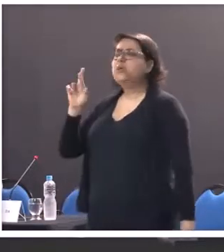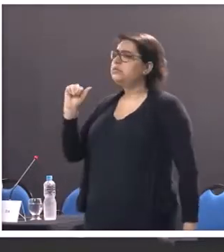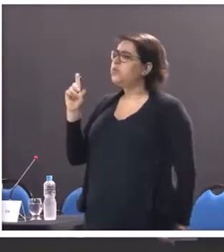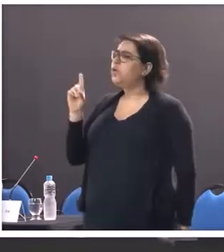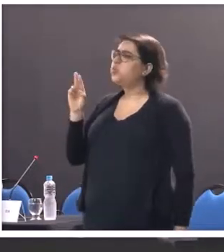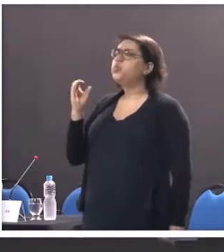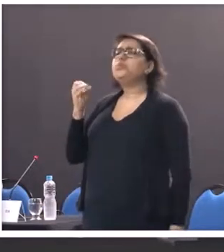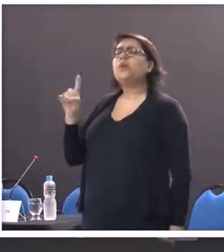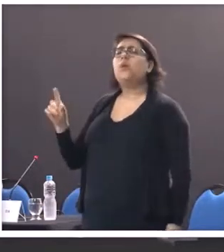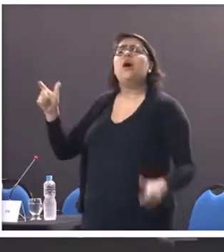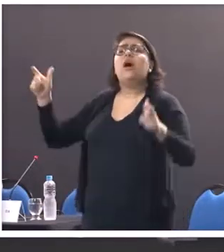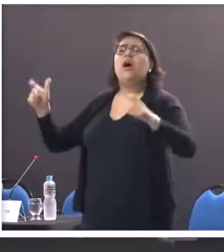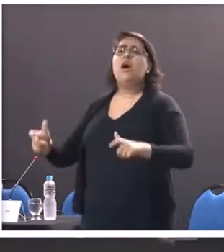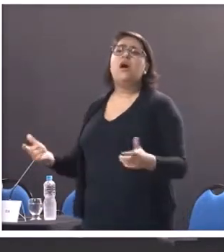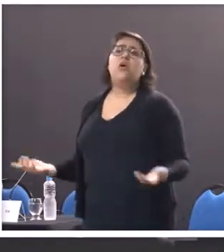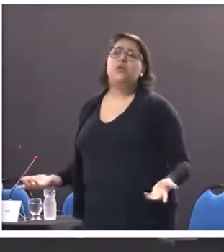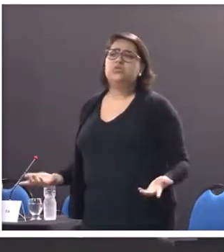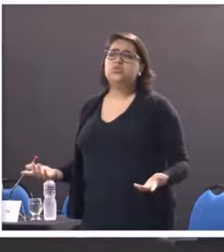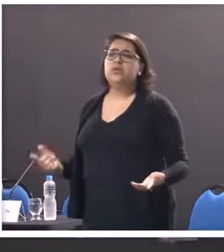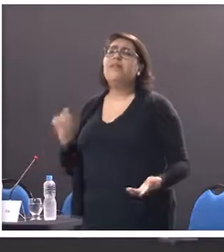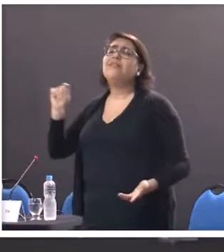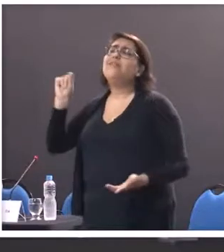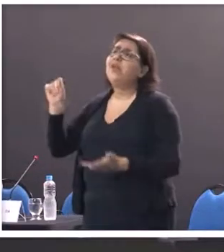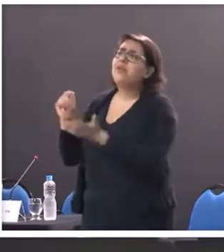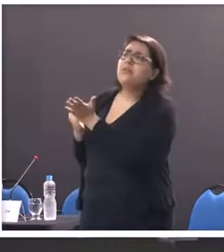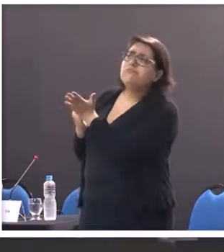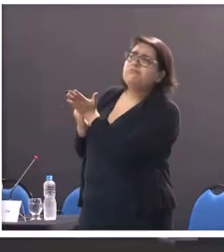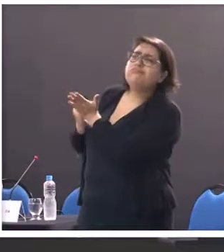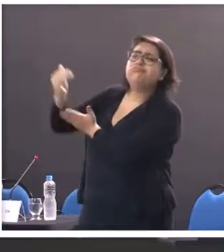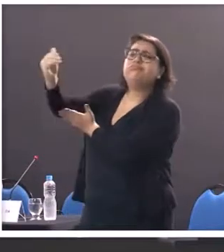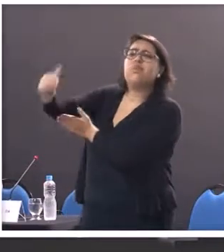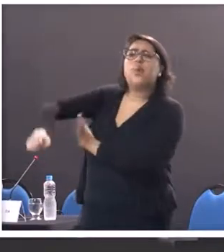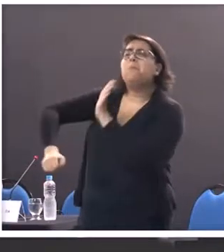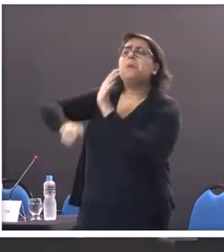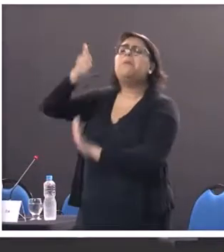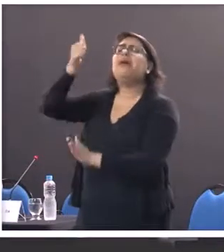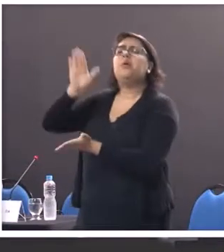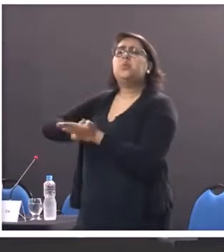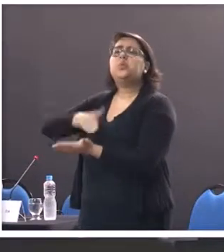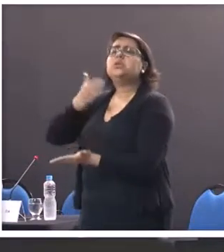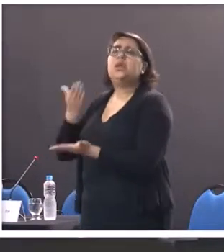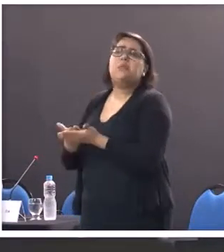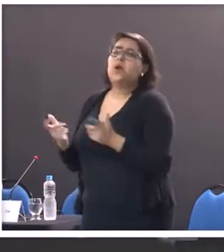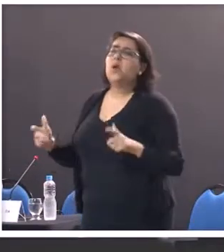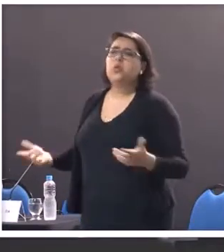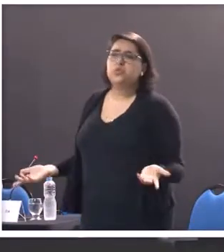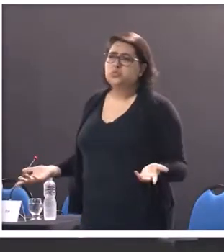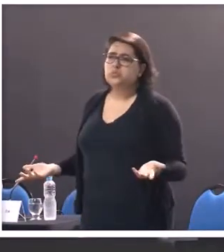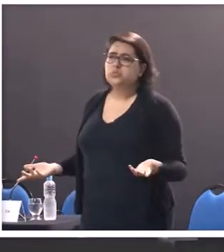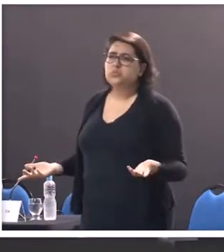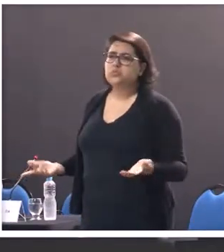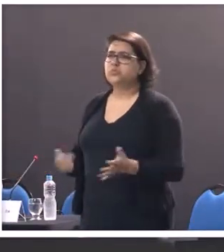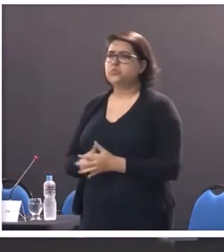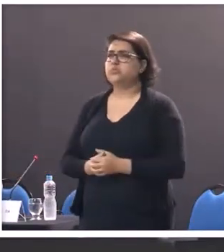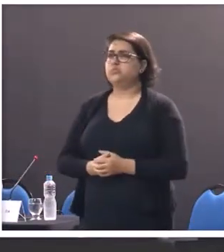se origina isso? Quem começou? Quem foi o primeiro intérprete?